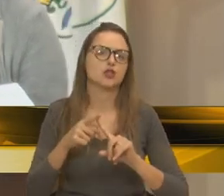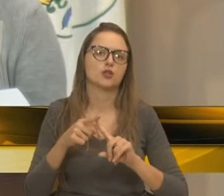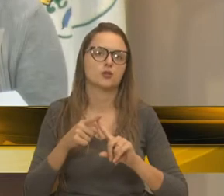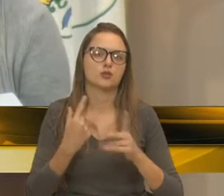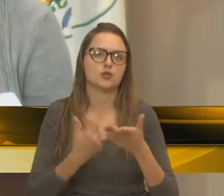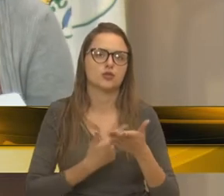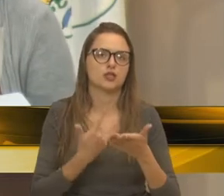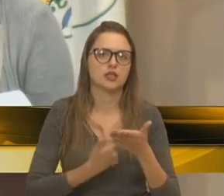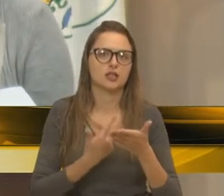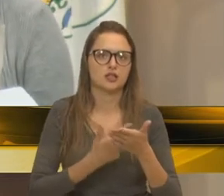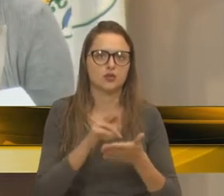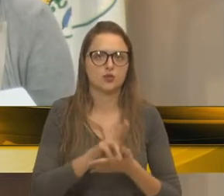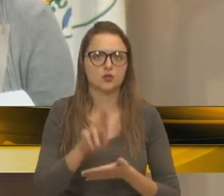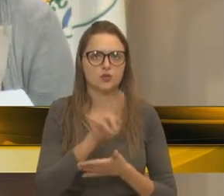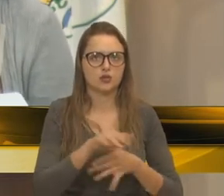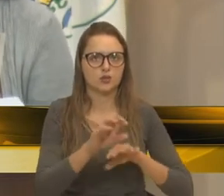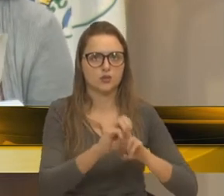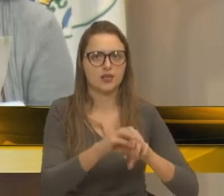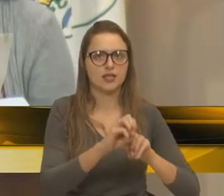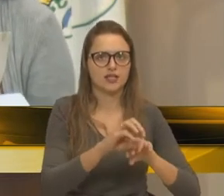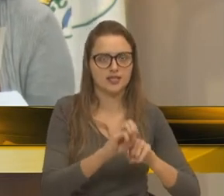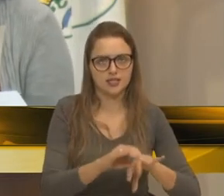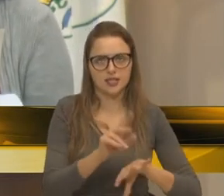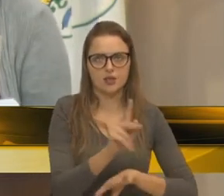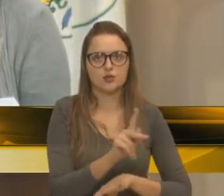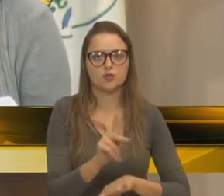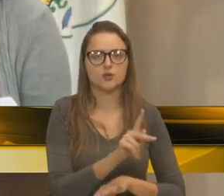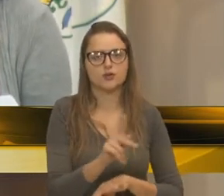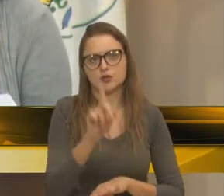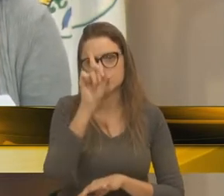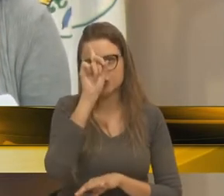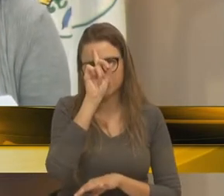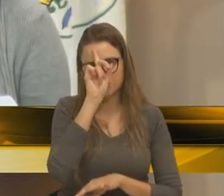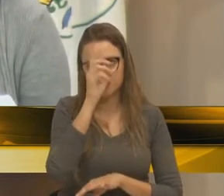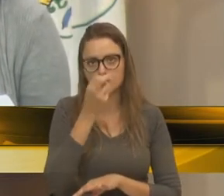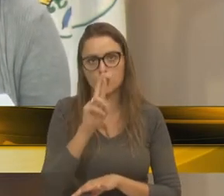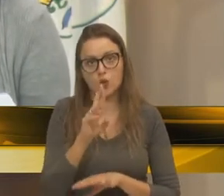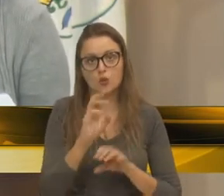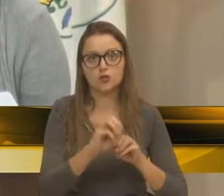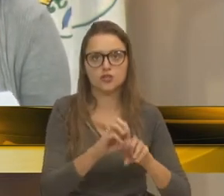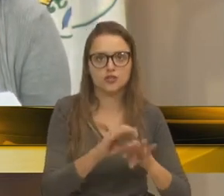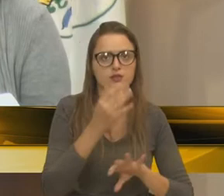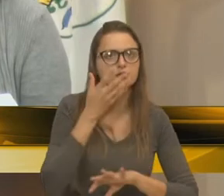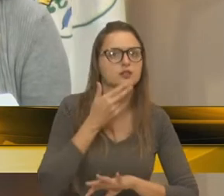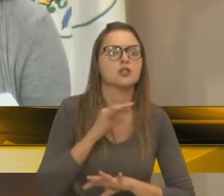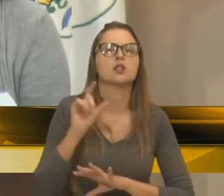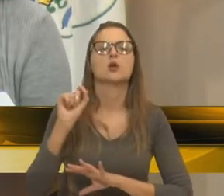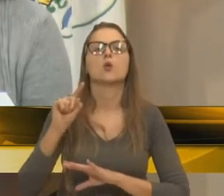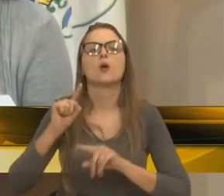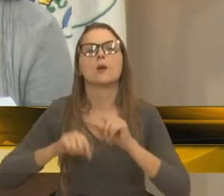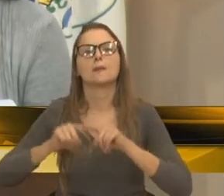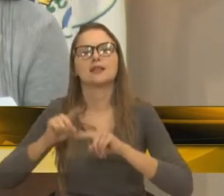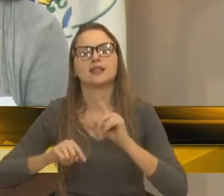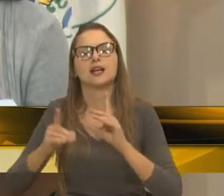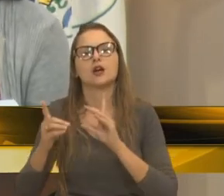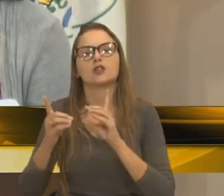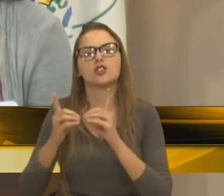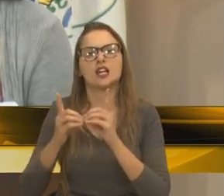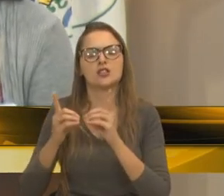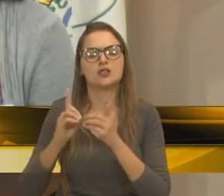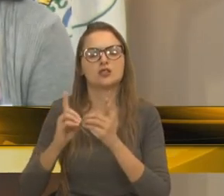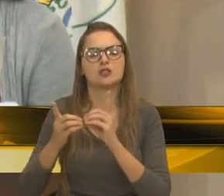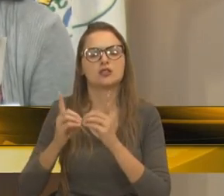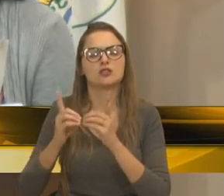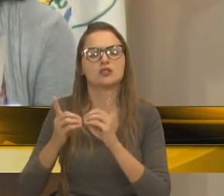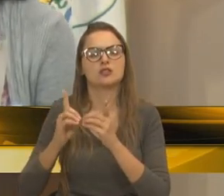livros utilizados na formação dos professores do ensino fundamental ou de educação infantil. Aí eu pergunto quais os materiais didáticos construídos pela rede municipal,